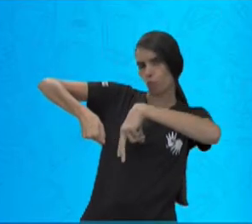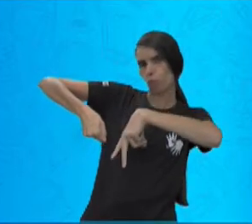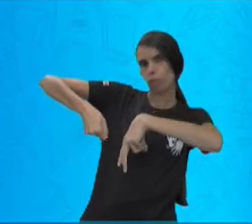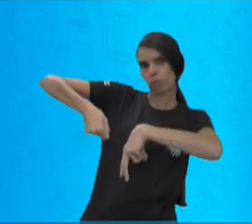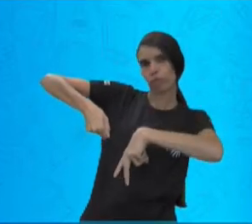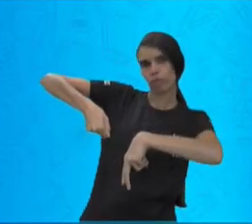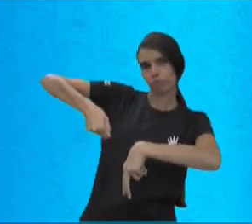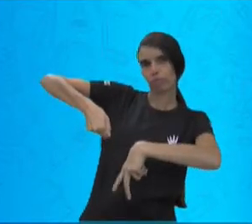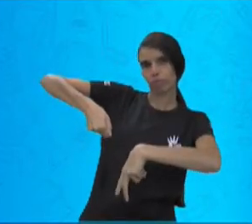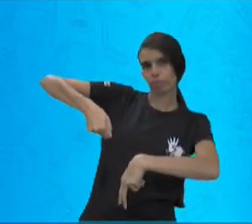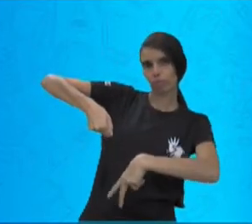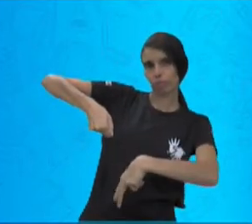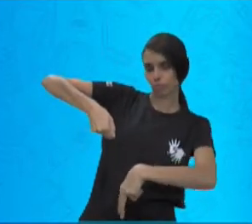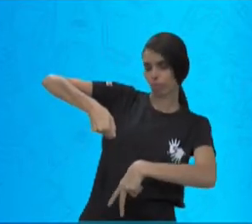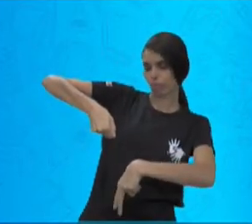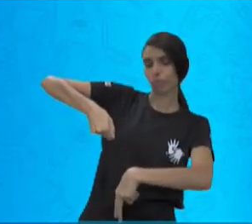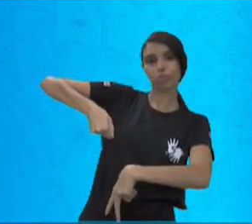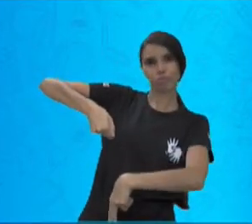e